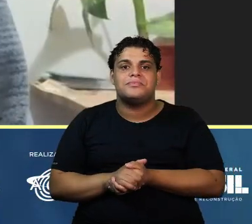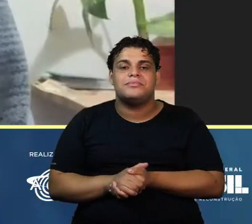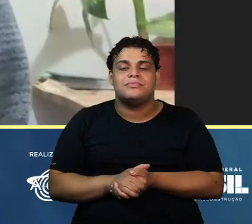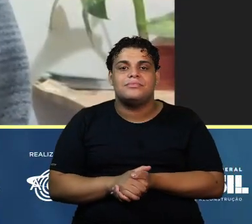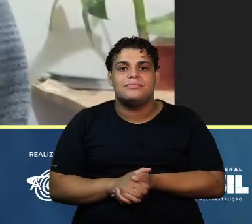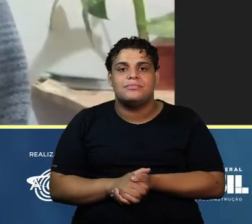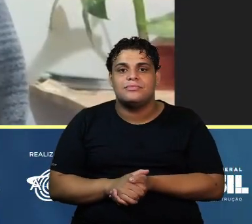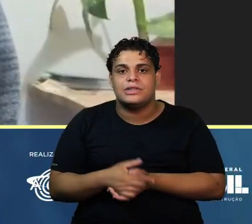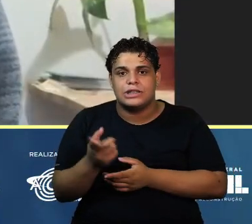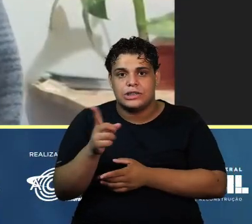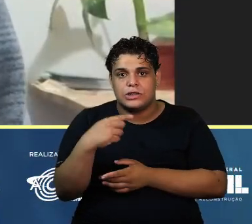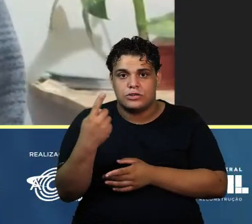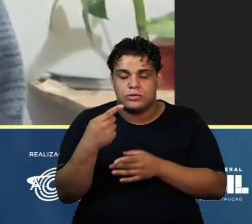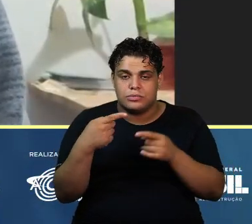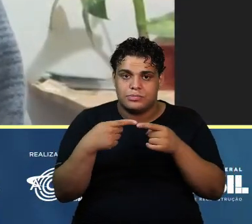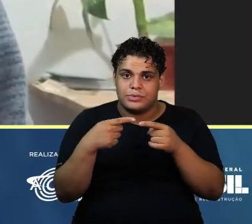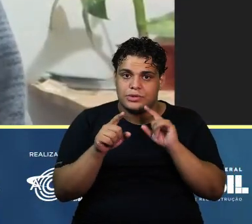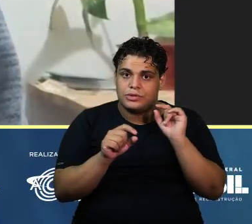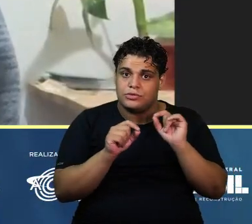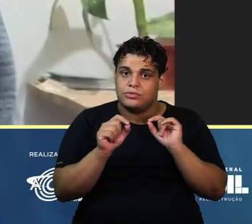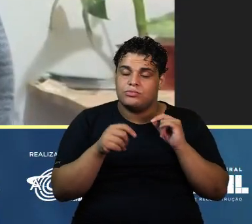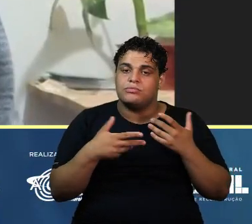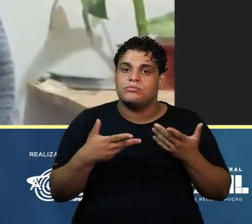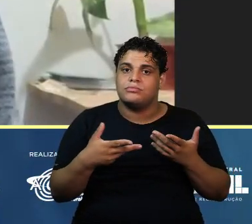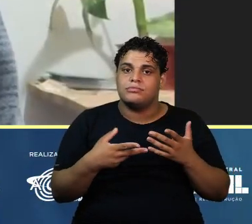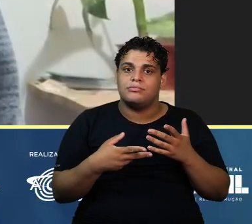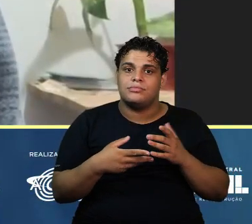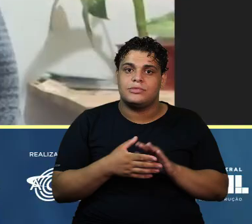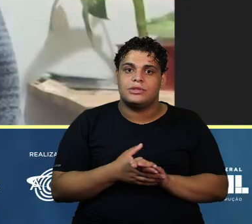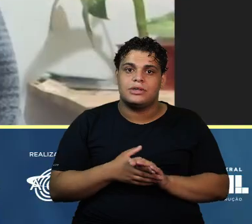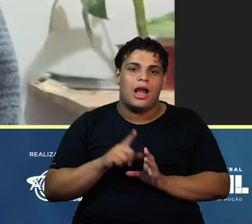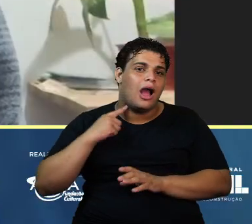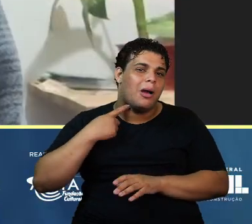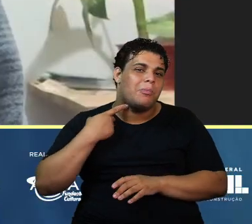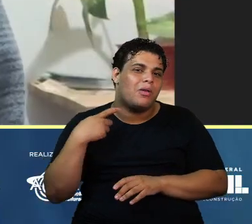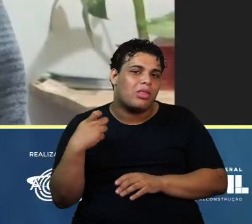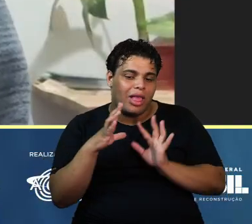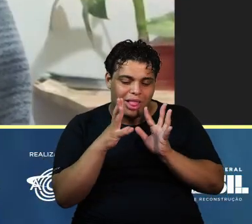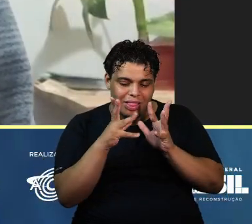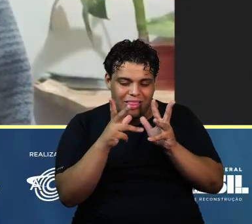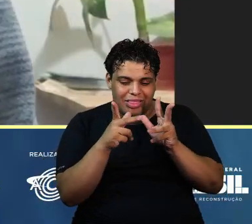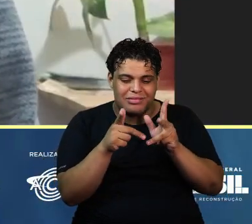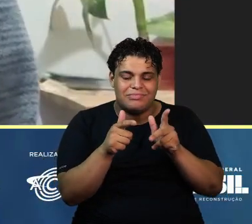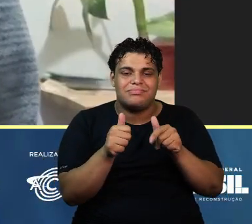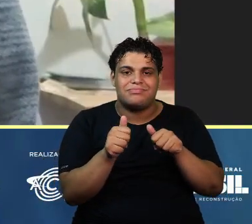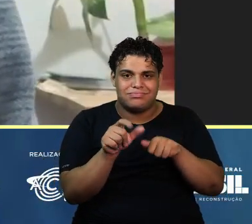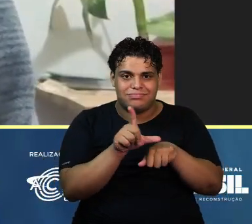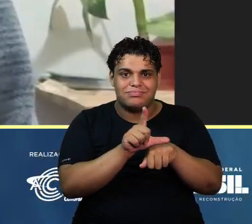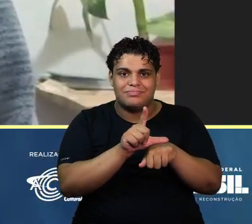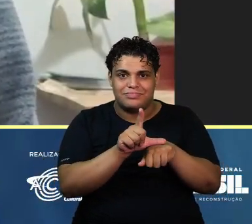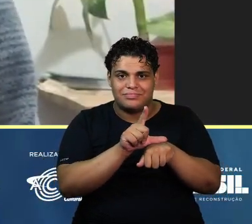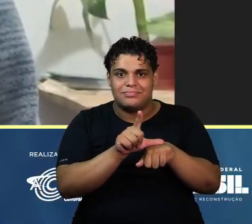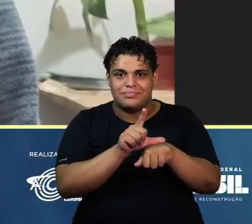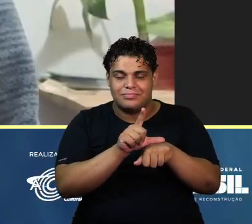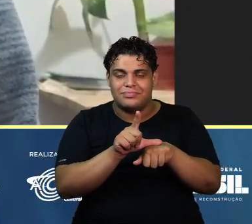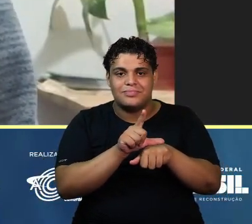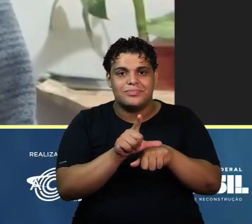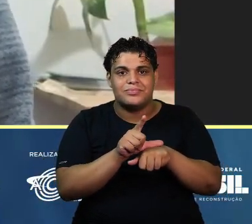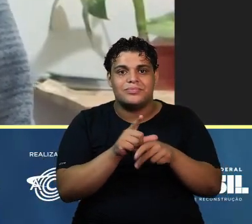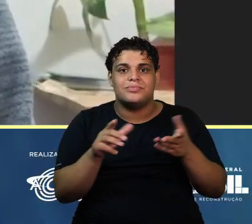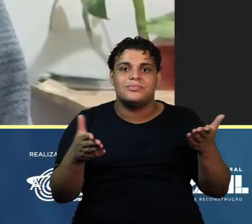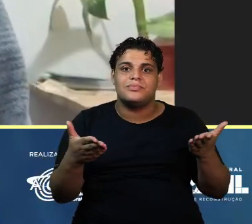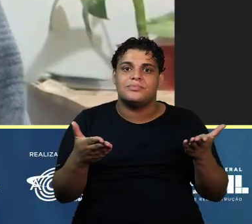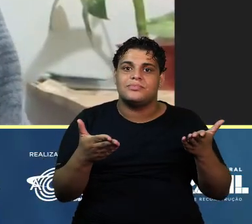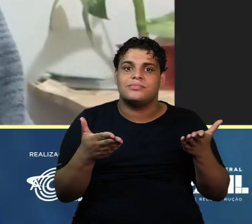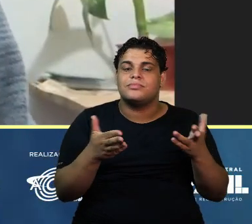intenção, primeiro, é fazer a despoluição dessas áreas, né? Então, a gente sempre